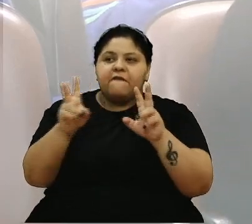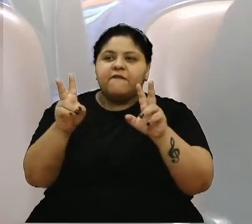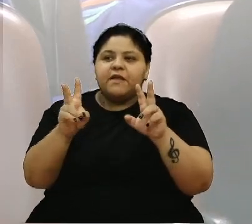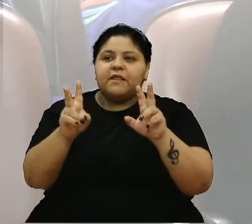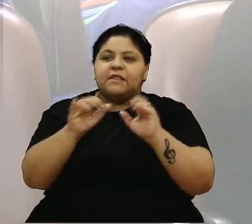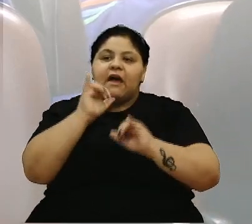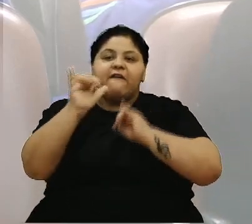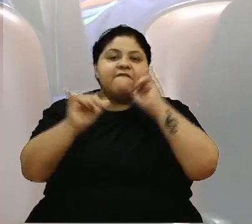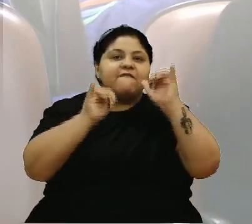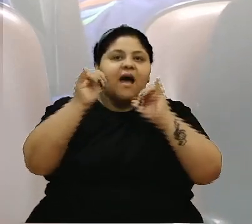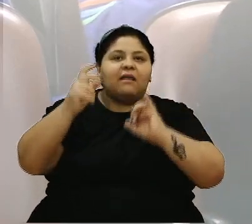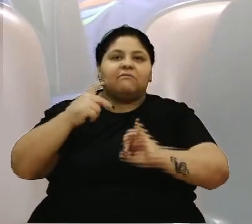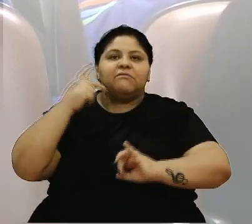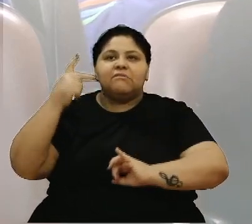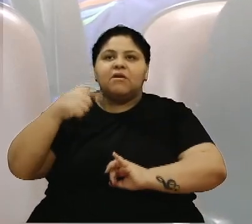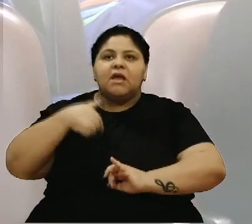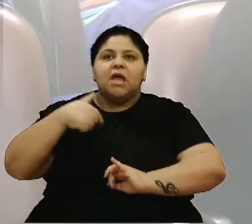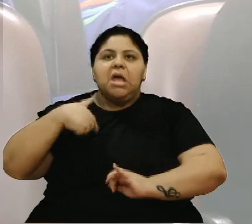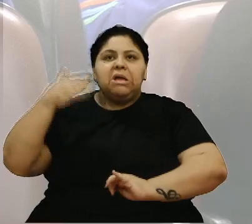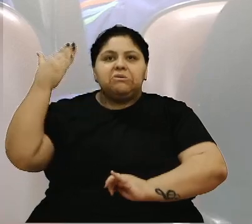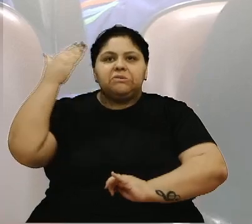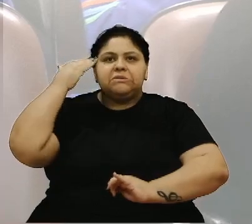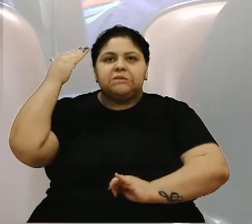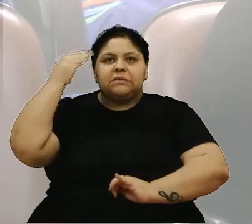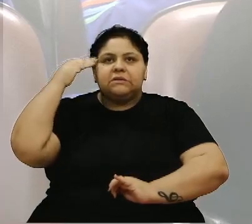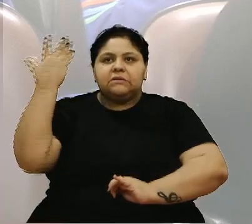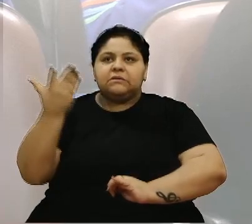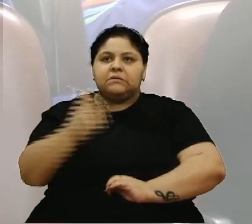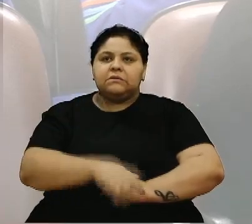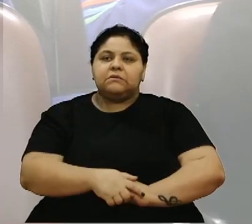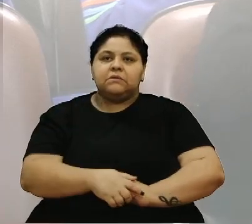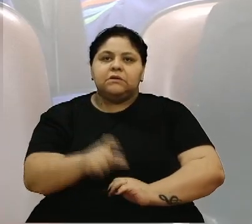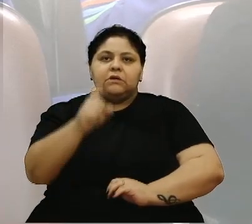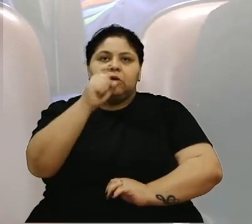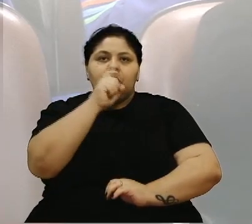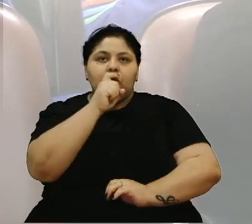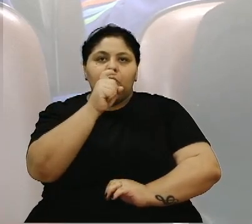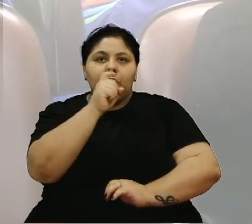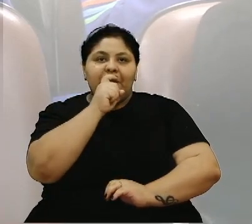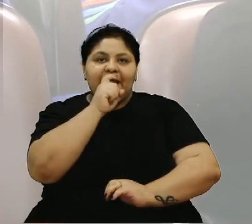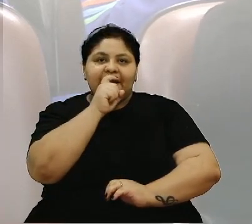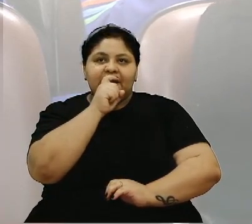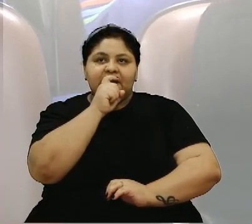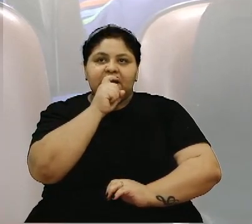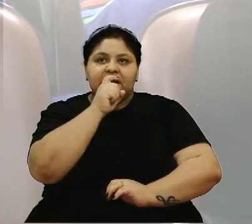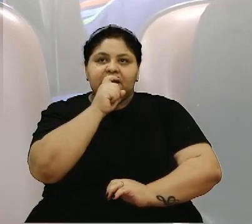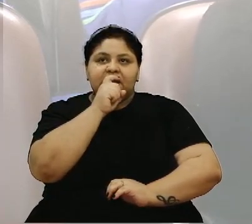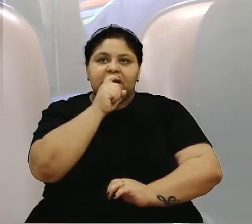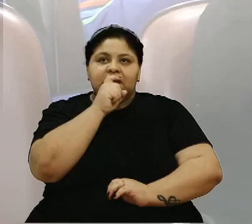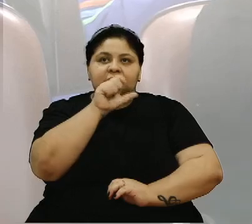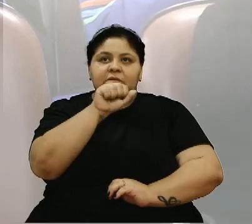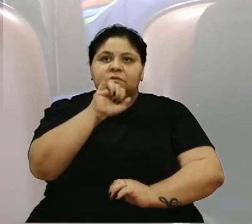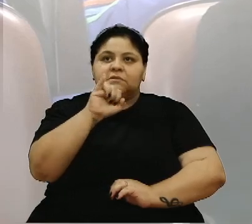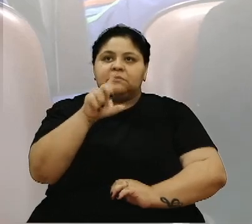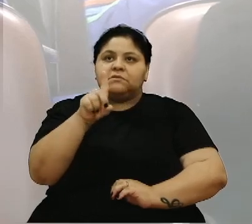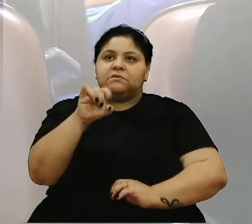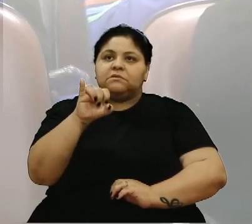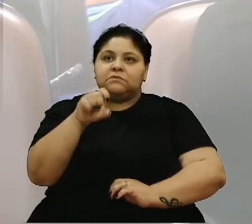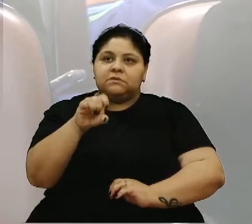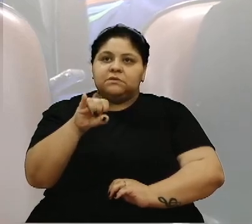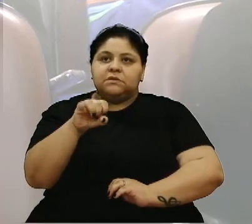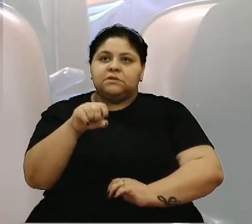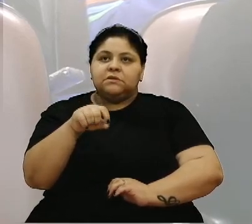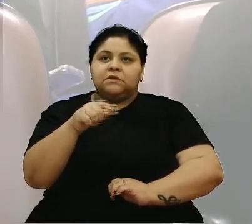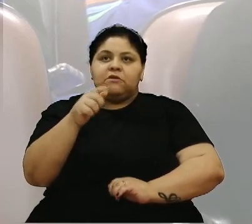dos meus colegas, fico sabendo que é o pai aí do Cid, o qual o Cid me deu muita